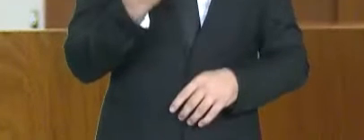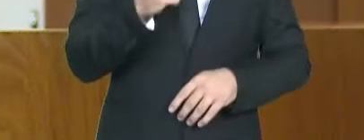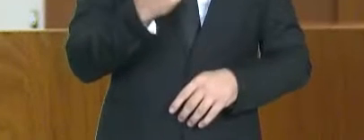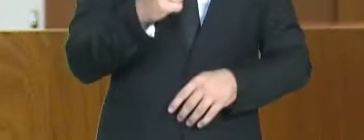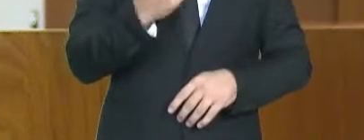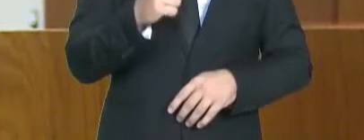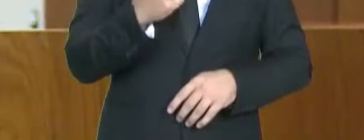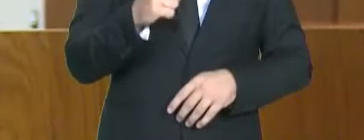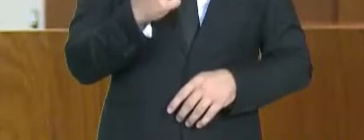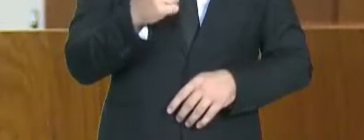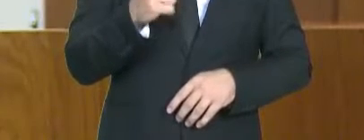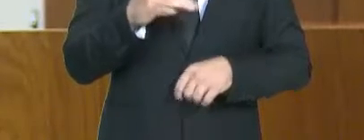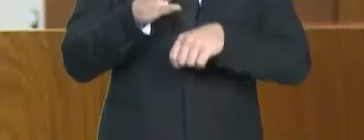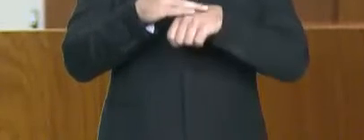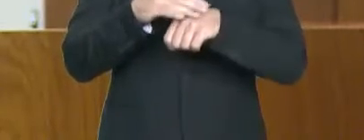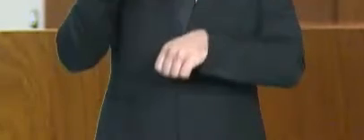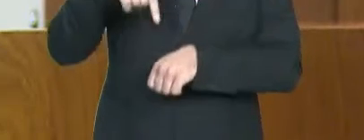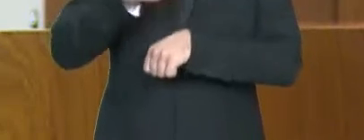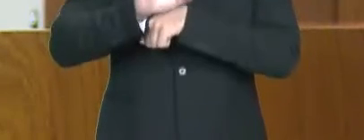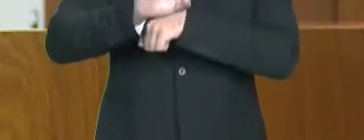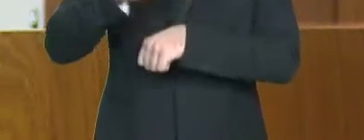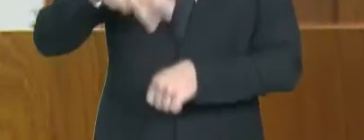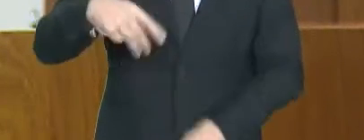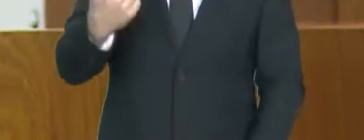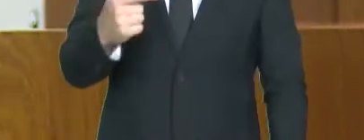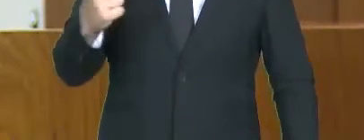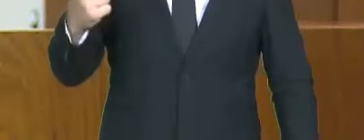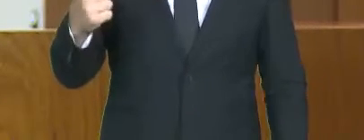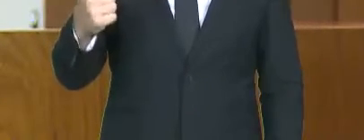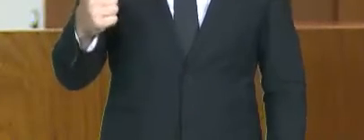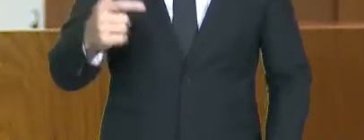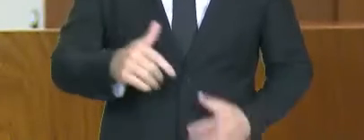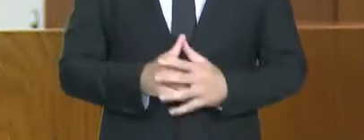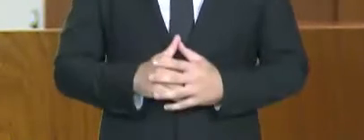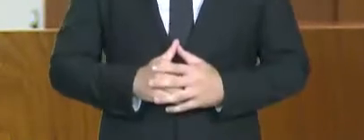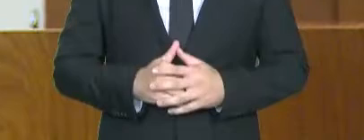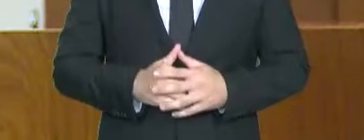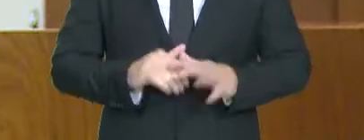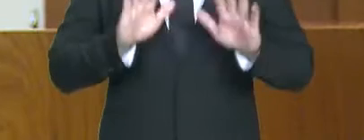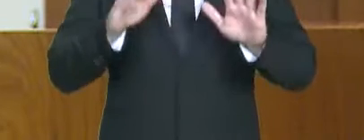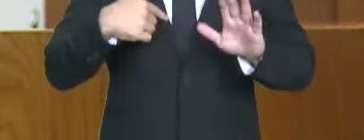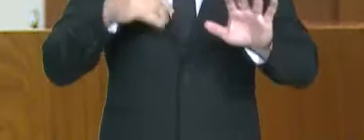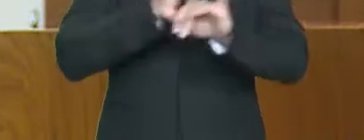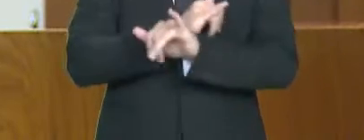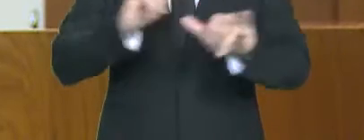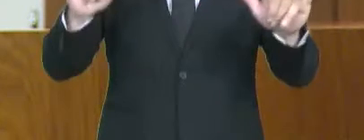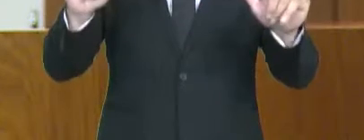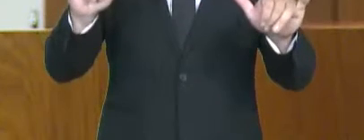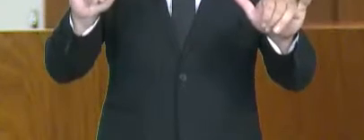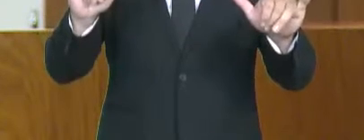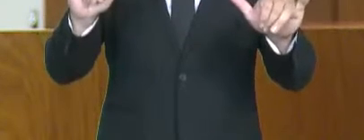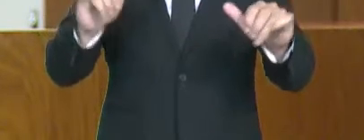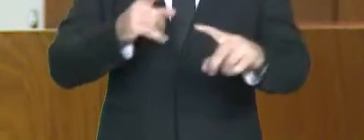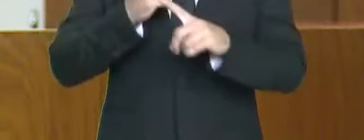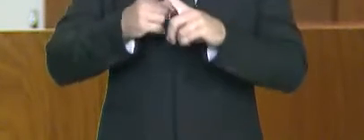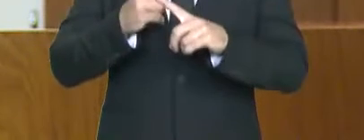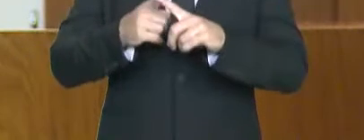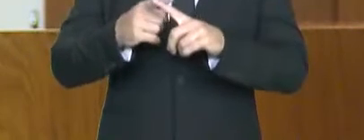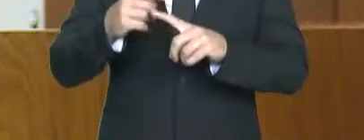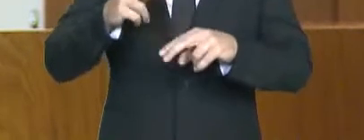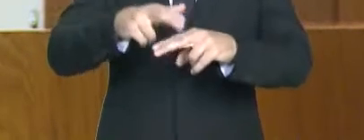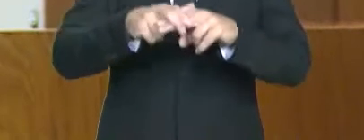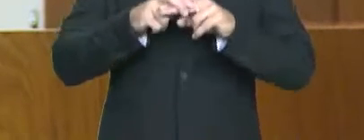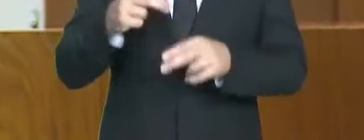sido registrado no Maranhão. Eu venho fazer esse pronunciamento porque tenho